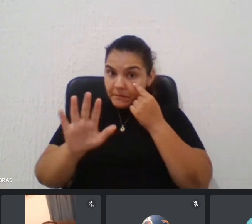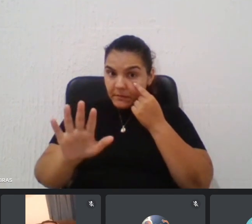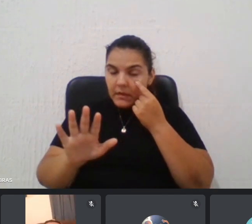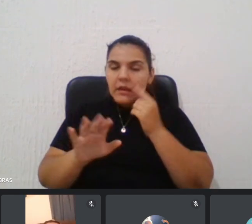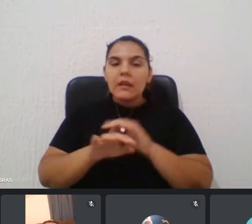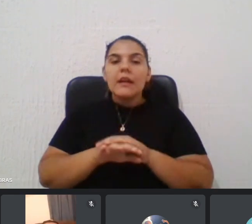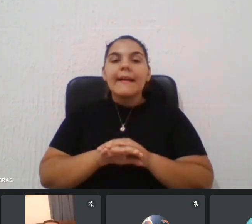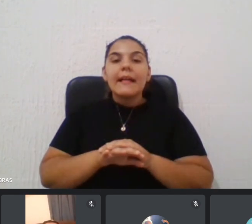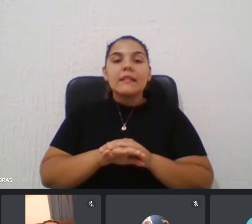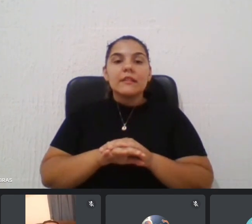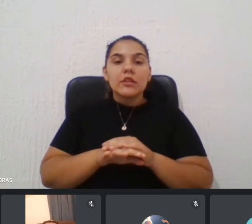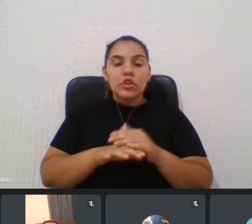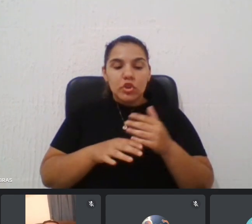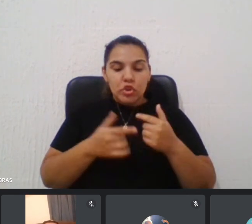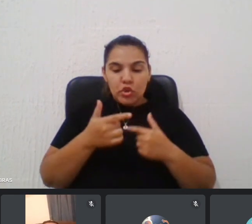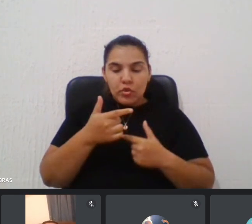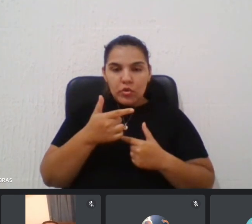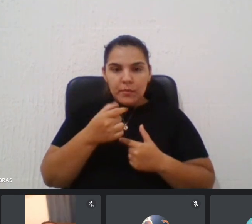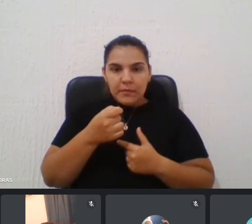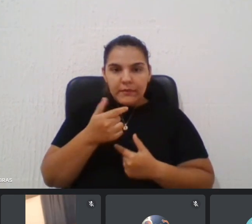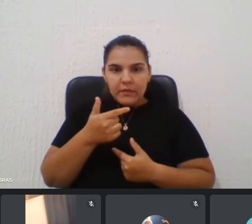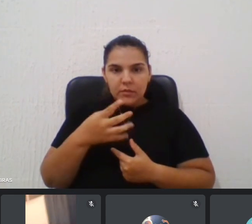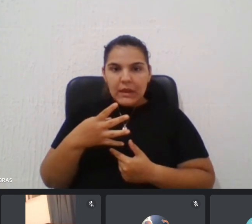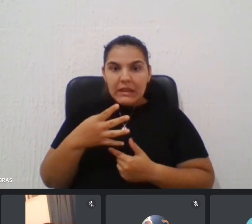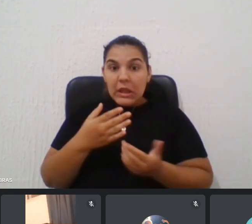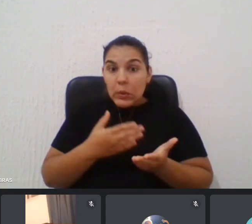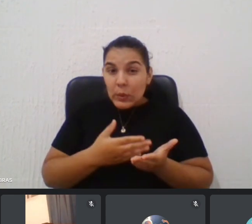de 2024, não precisa ser no início, tá bom?